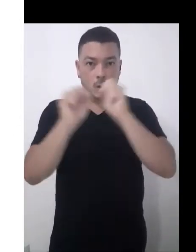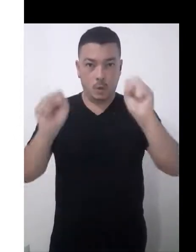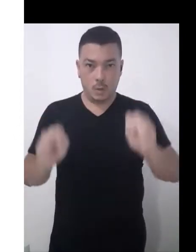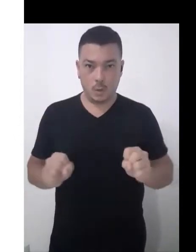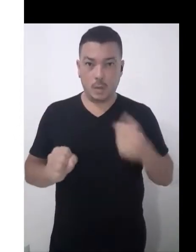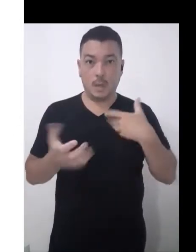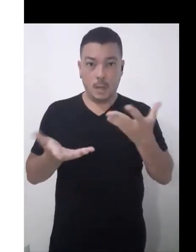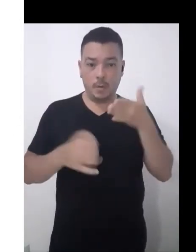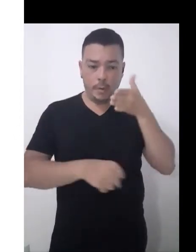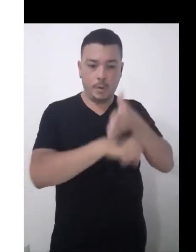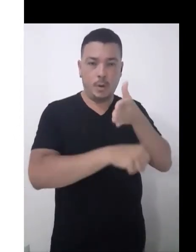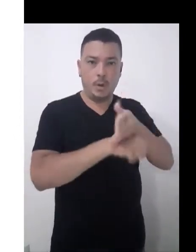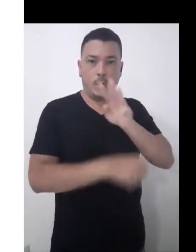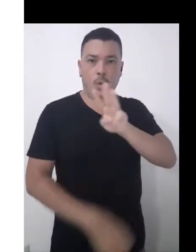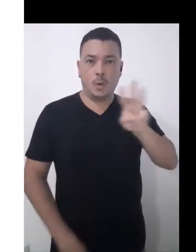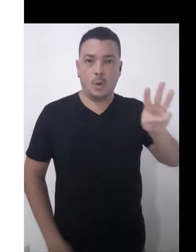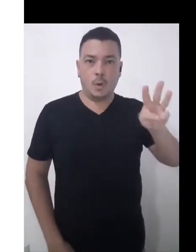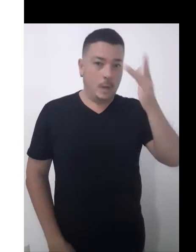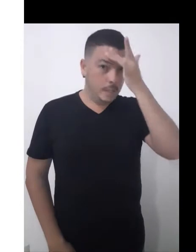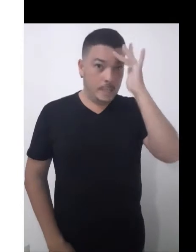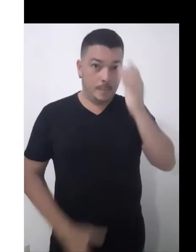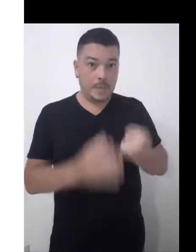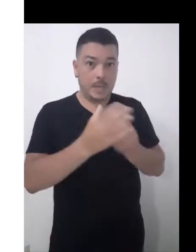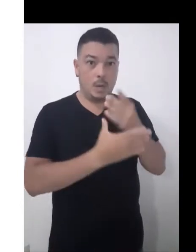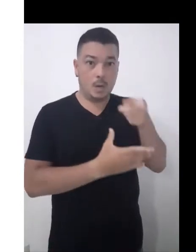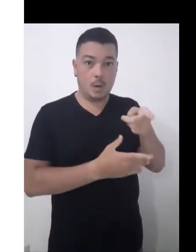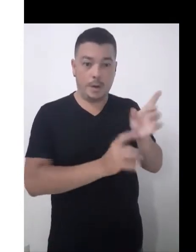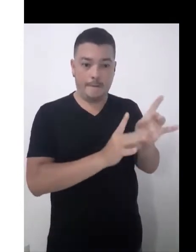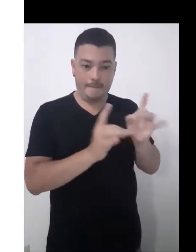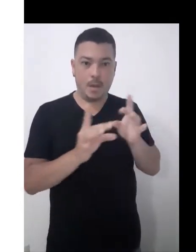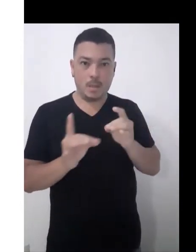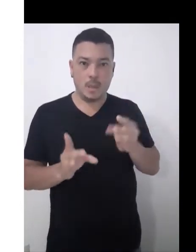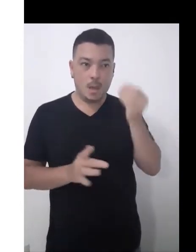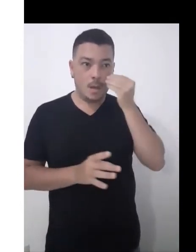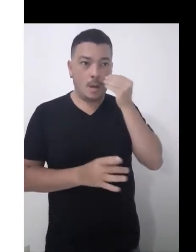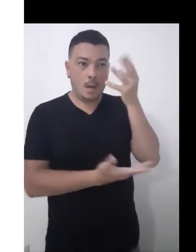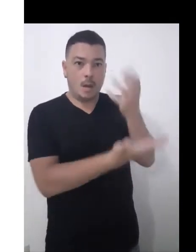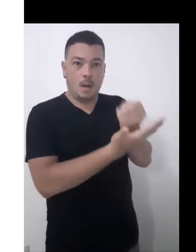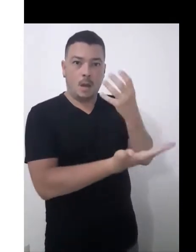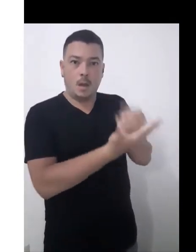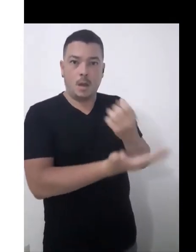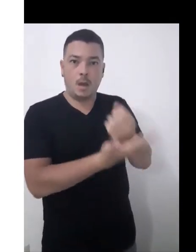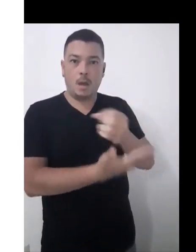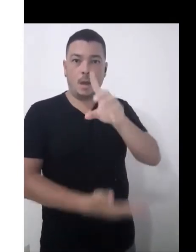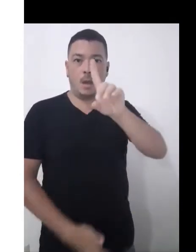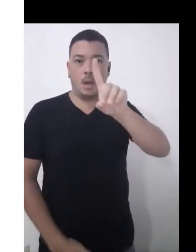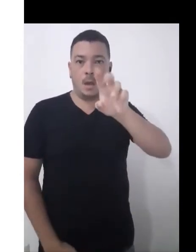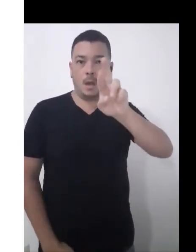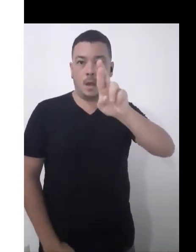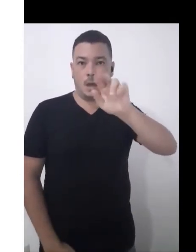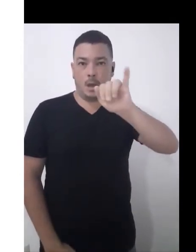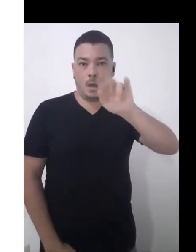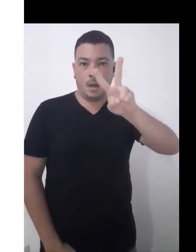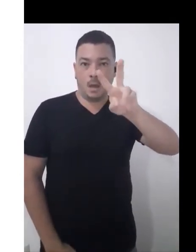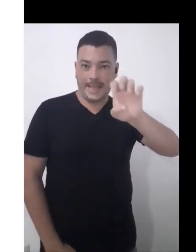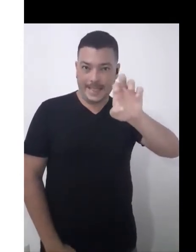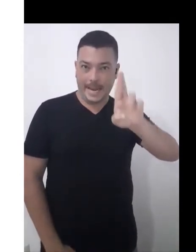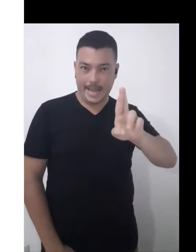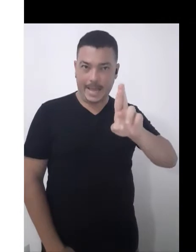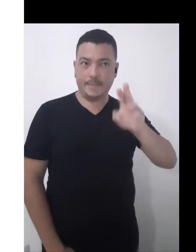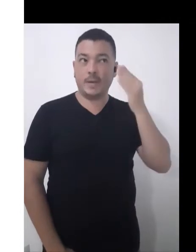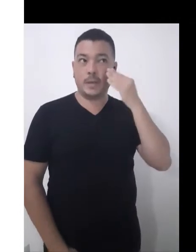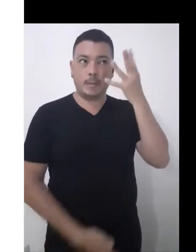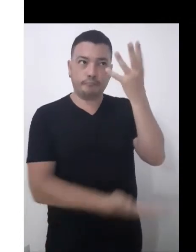site do fabricante, né, e baixar alguns drivers, né, a gente conversar um pouquinho mais detalhadamente sobre drivers e instalar alguns